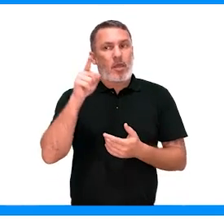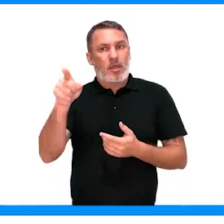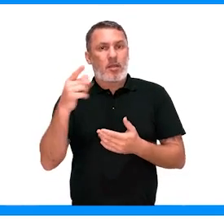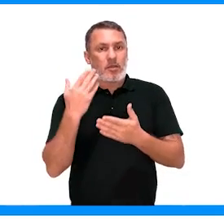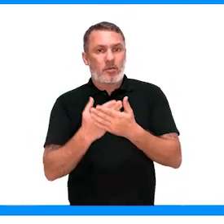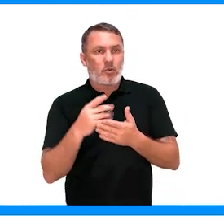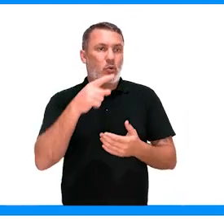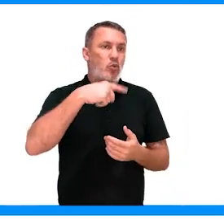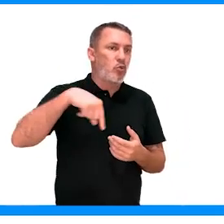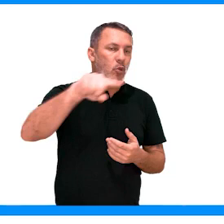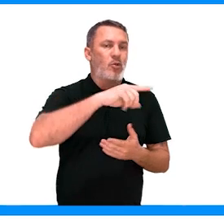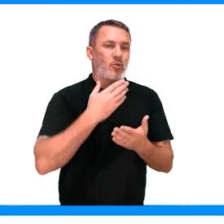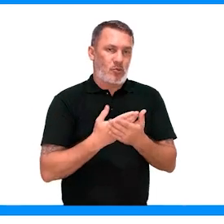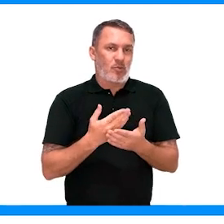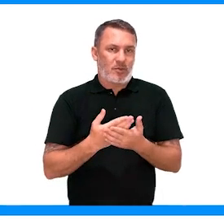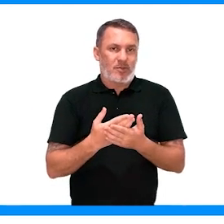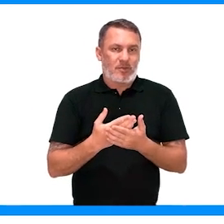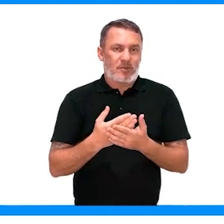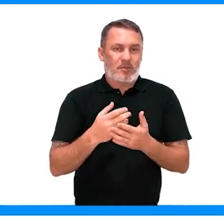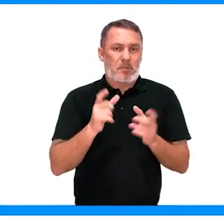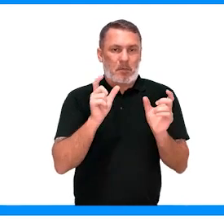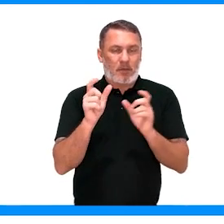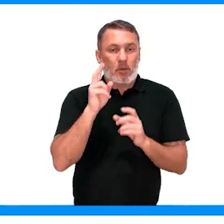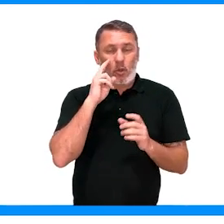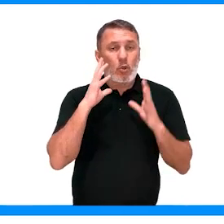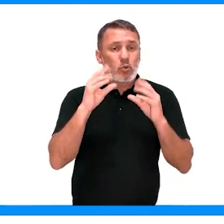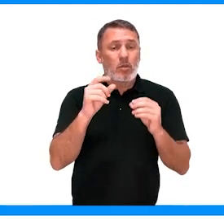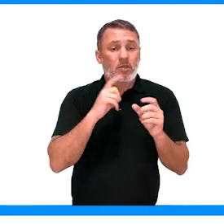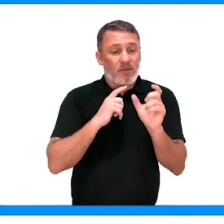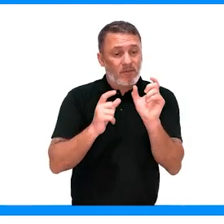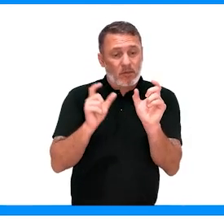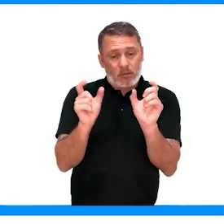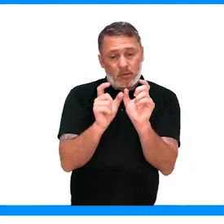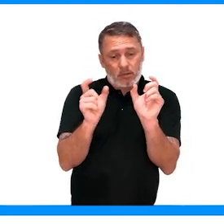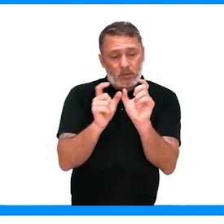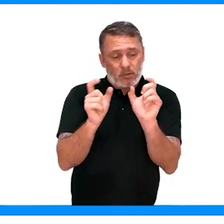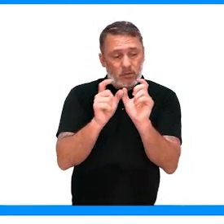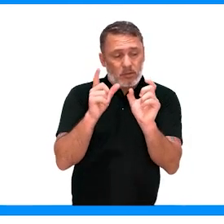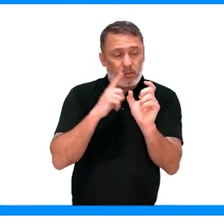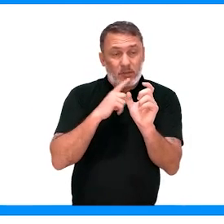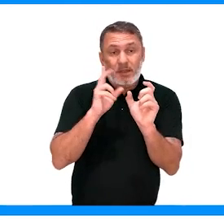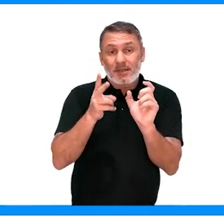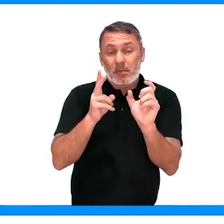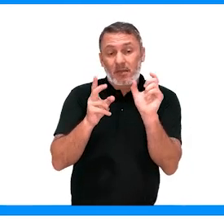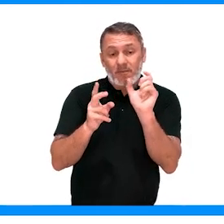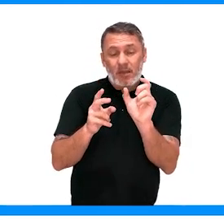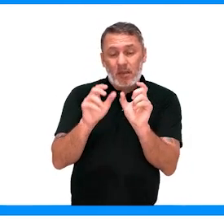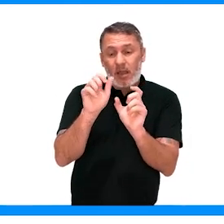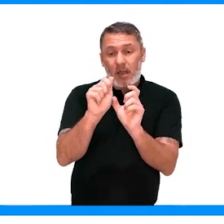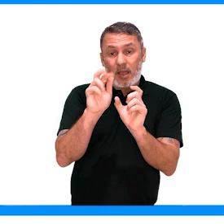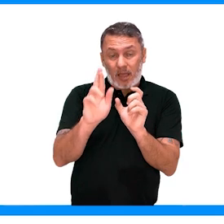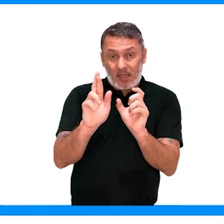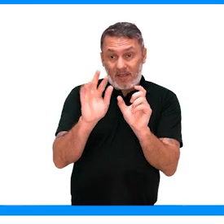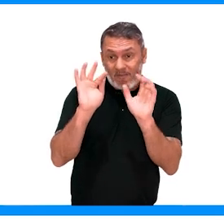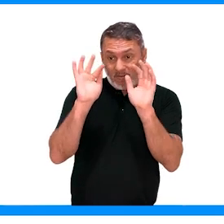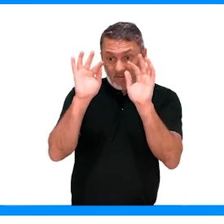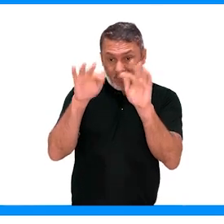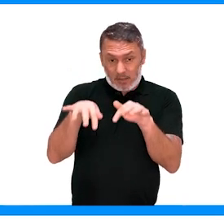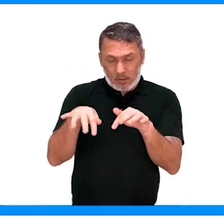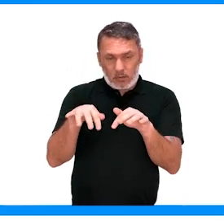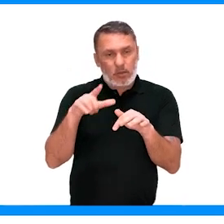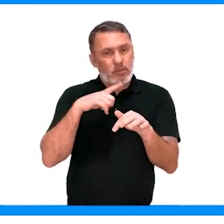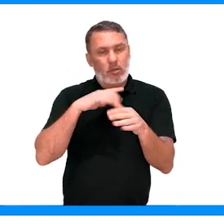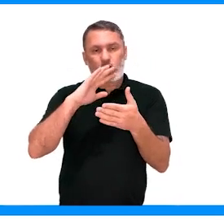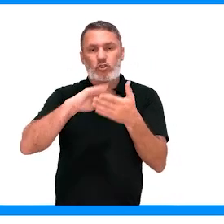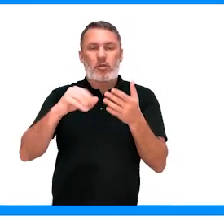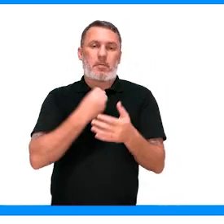estudiamos, vosotros estudiáis, ellos estudiam. Todos os verbinhos regulares que terminam em AR vão ter